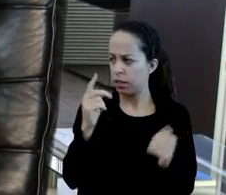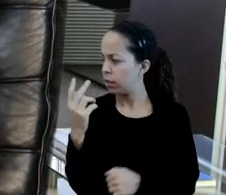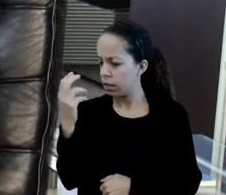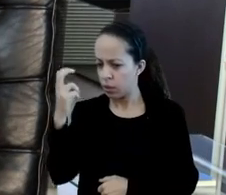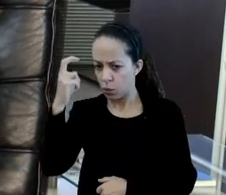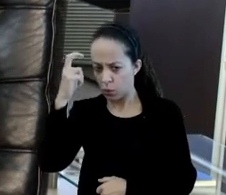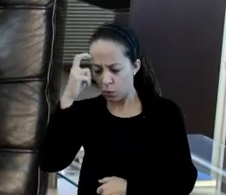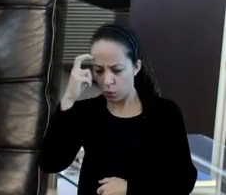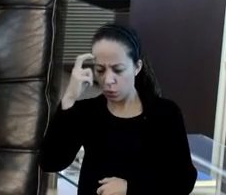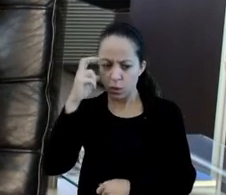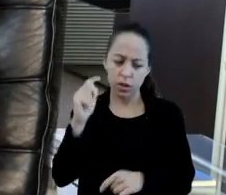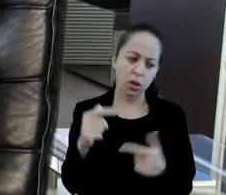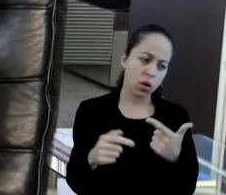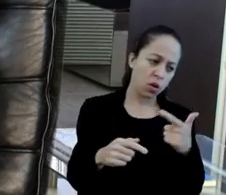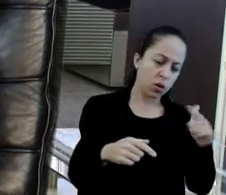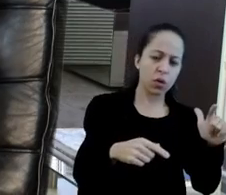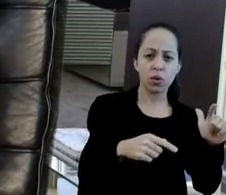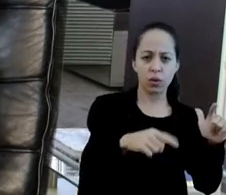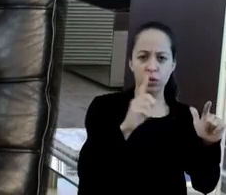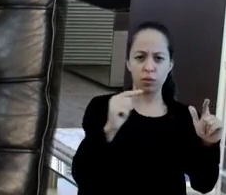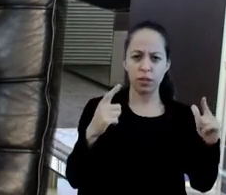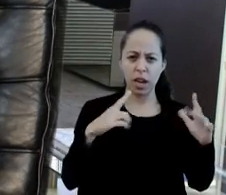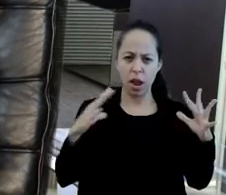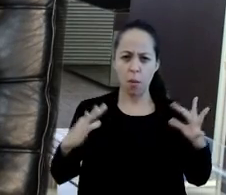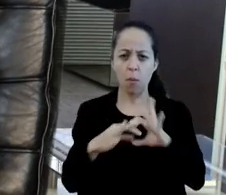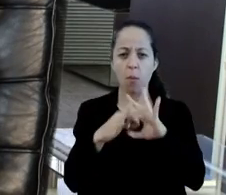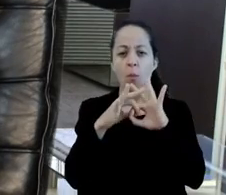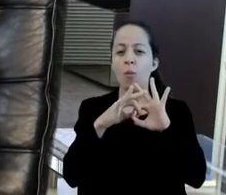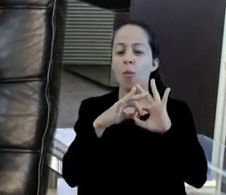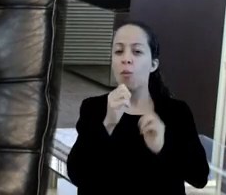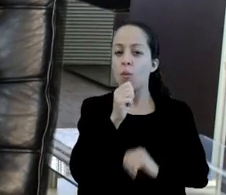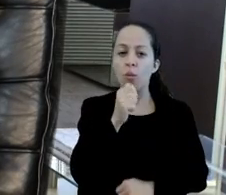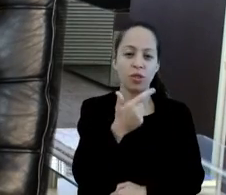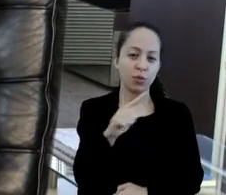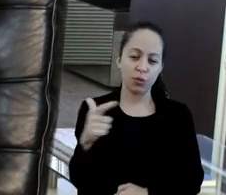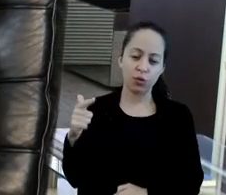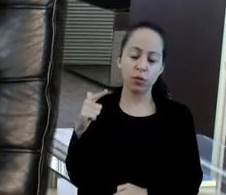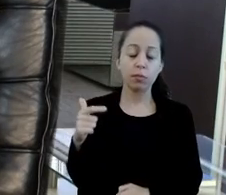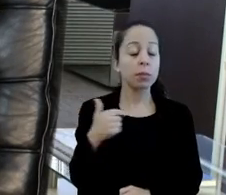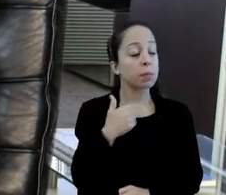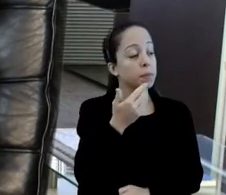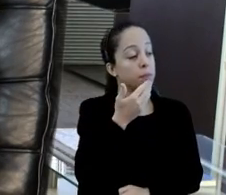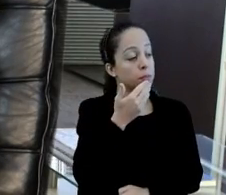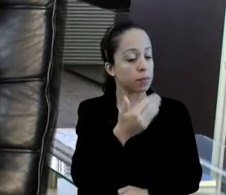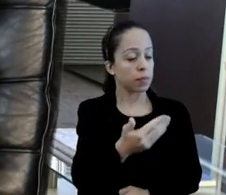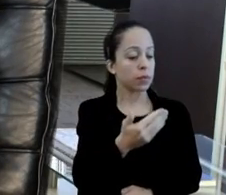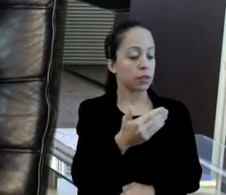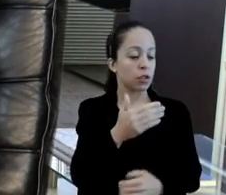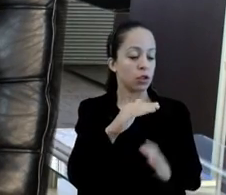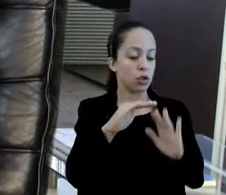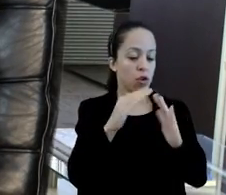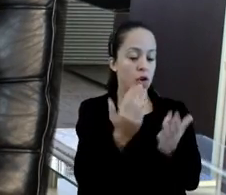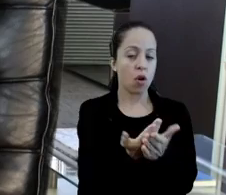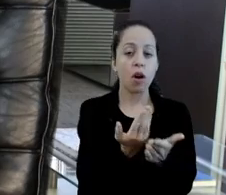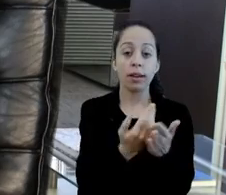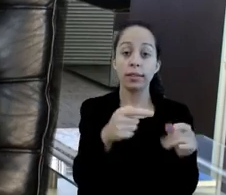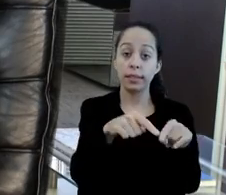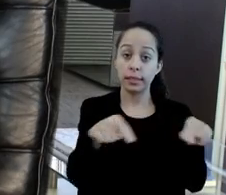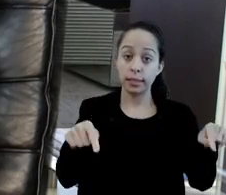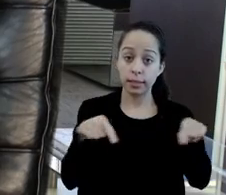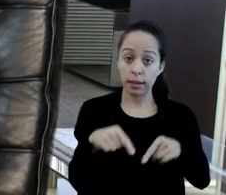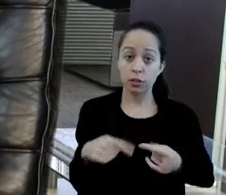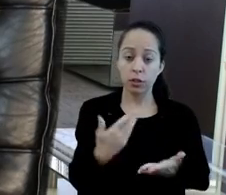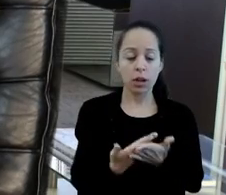que fazer alguma coisa. Pedi uma sala de aula de uma escola e fundei a biblioteca de um modo